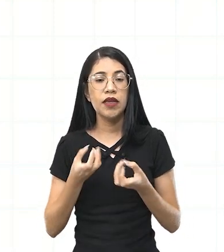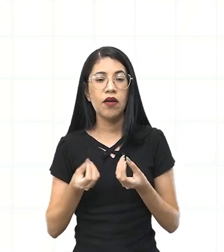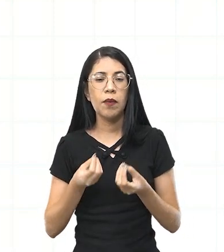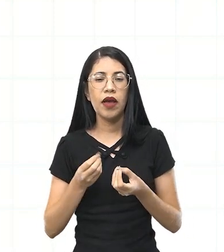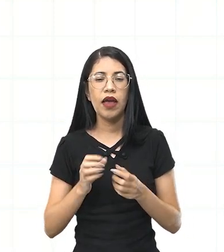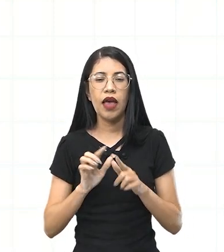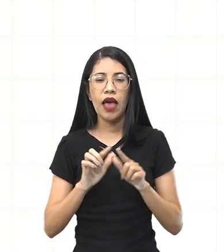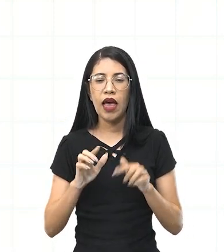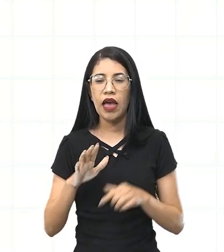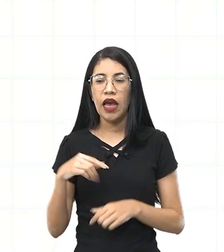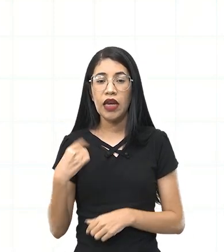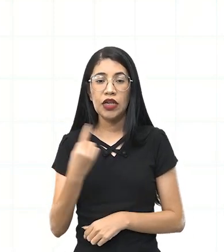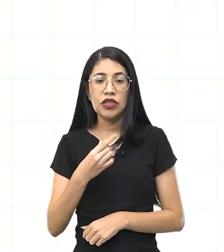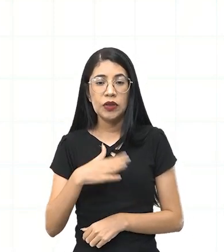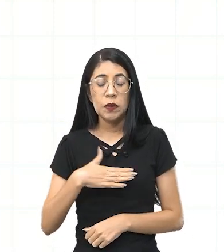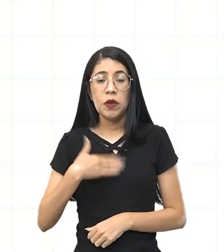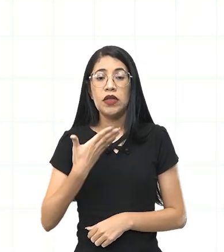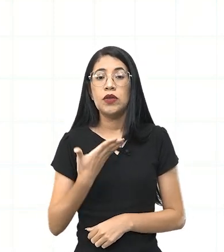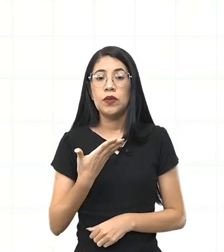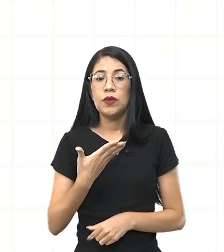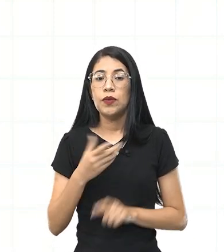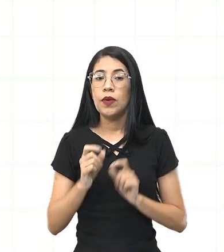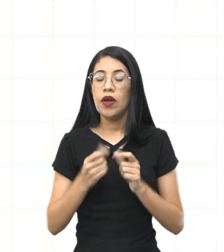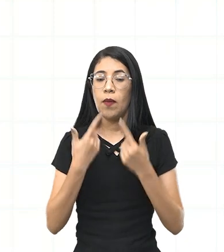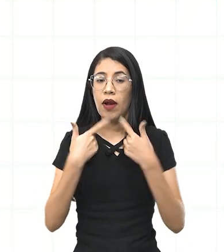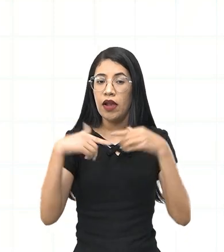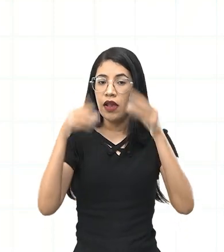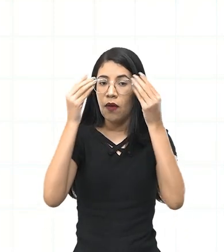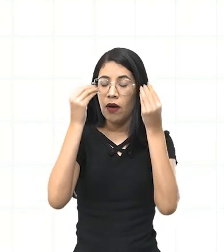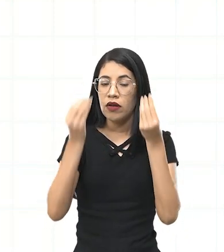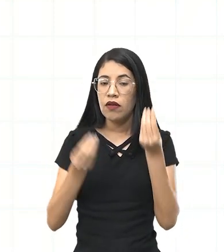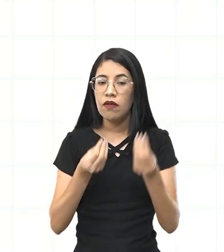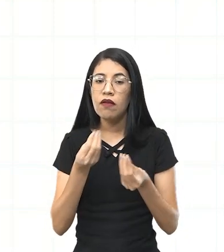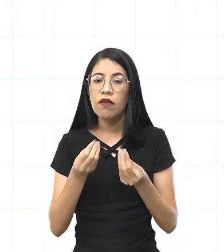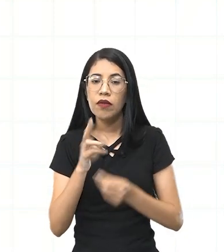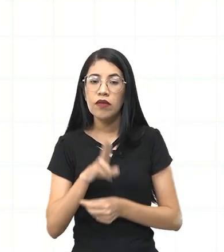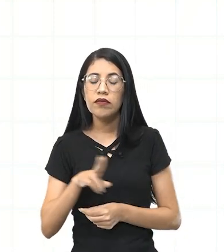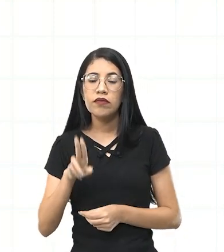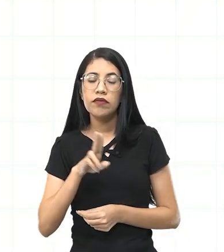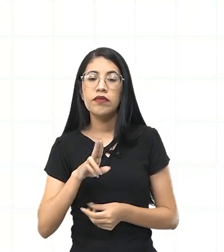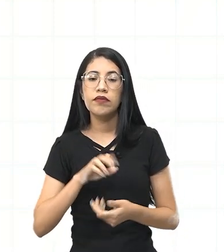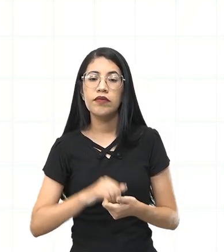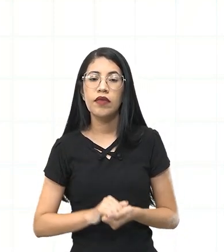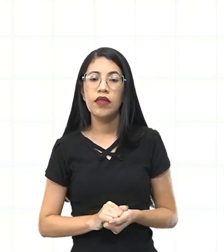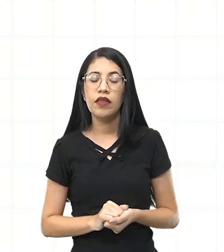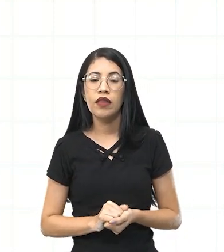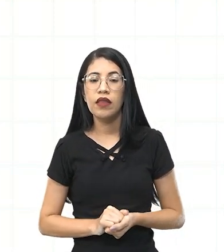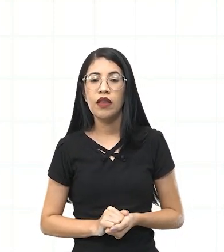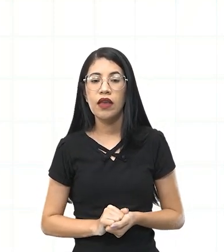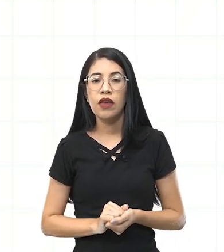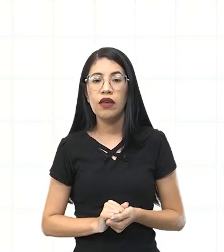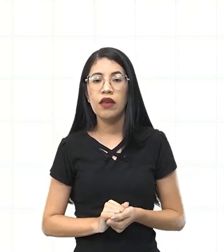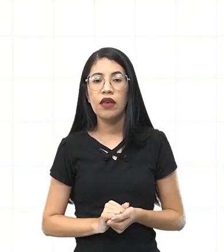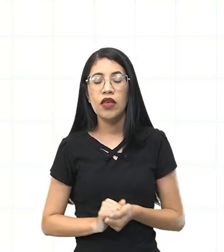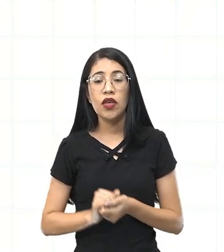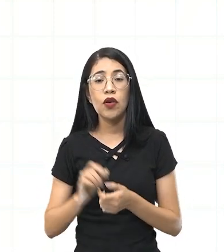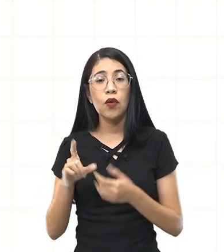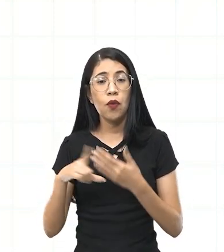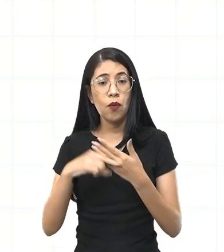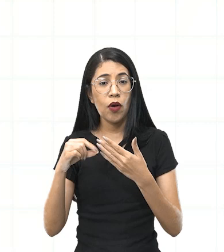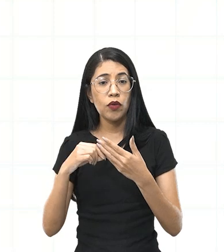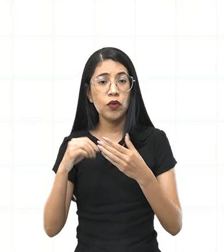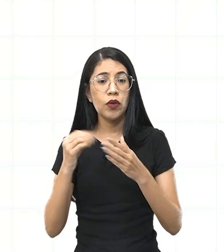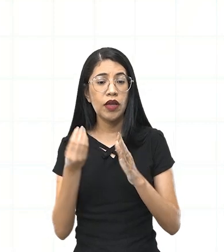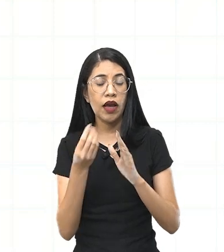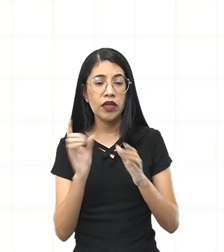maior susto, já começa uma linguagem falando, colocando assim, colocando-se, né? O autor do texto ali